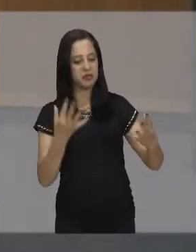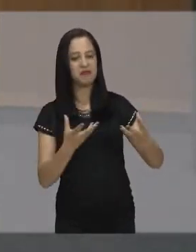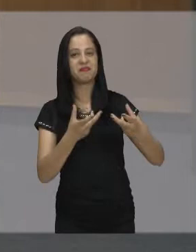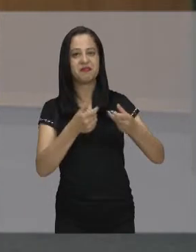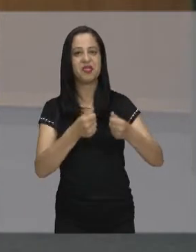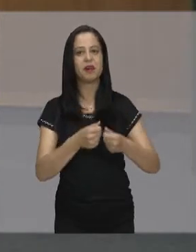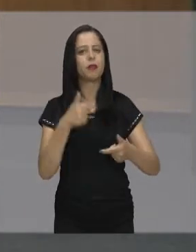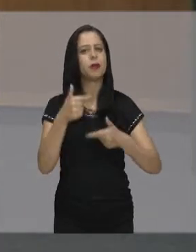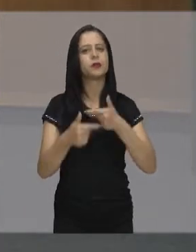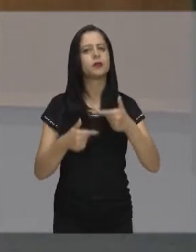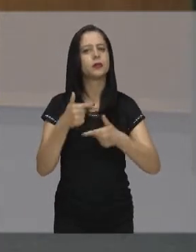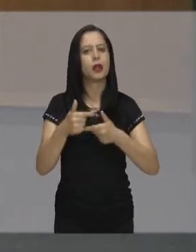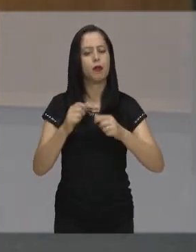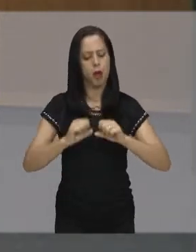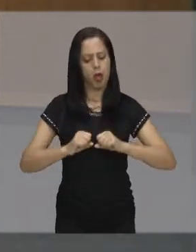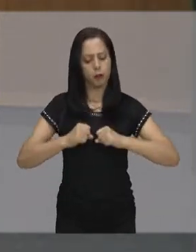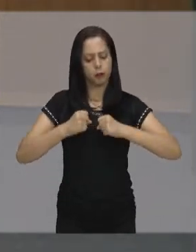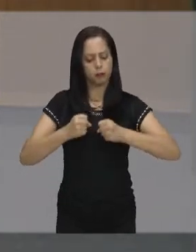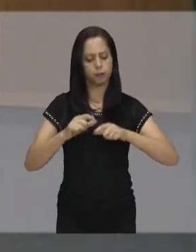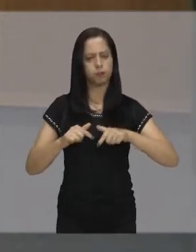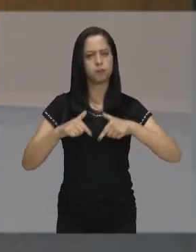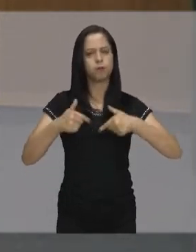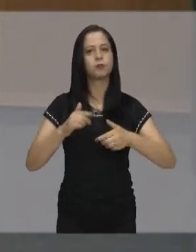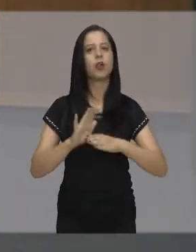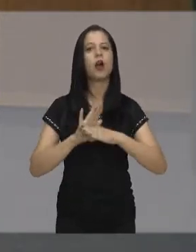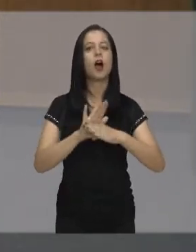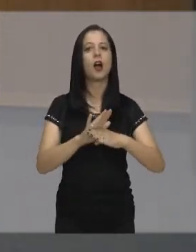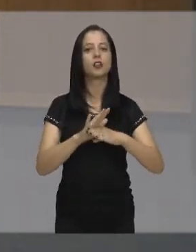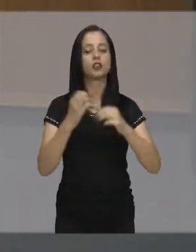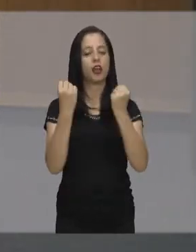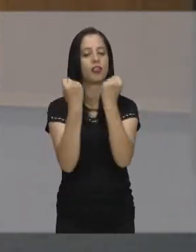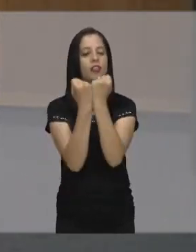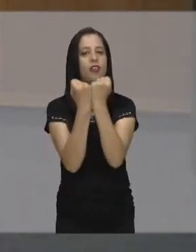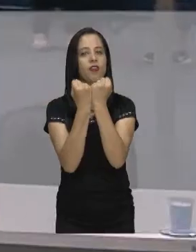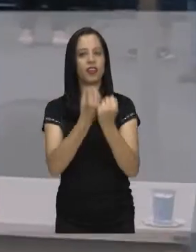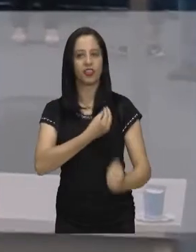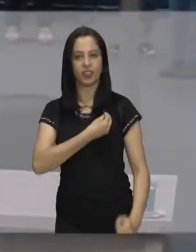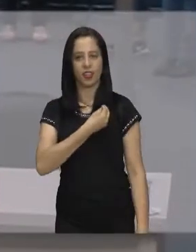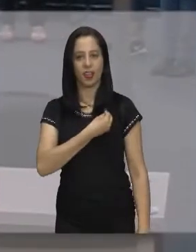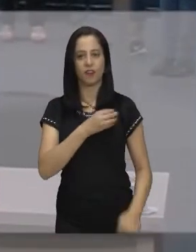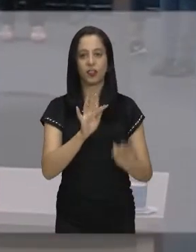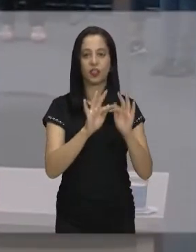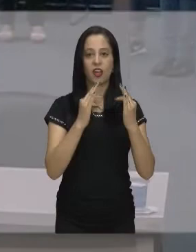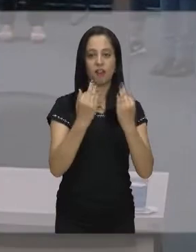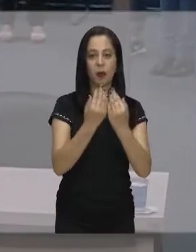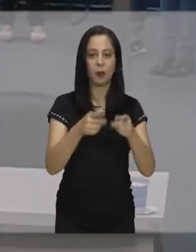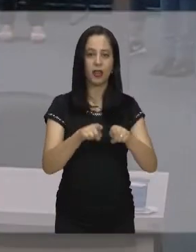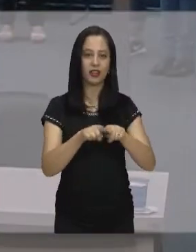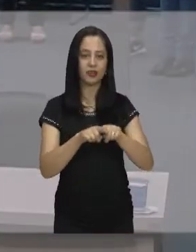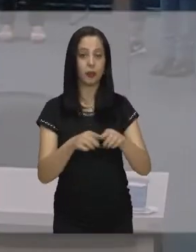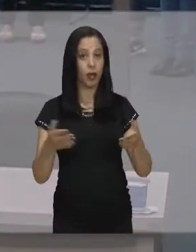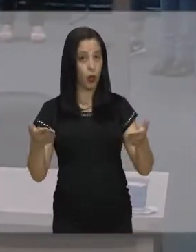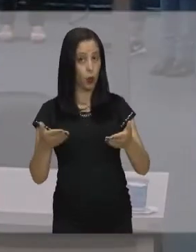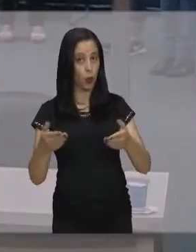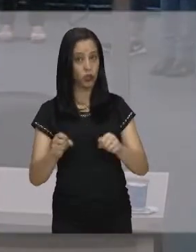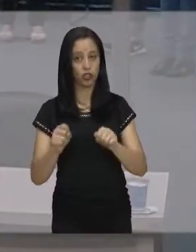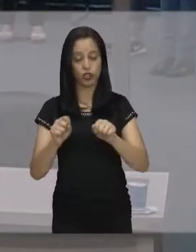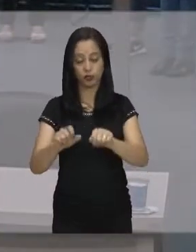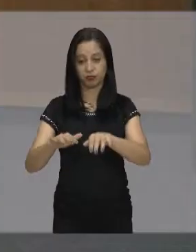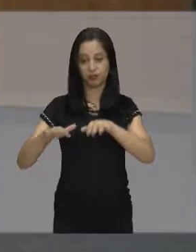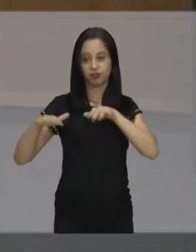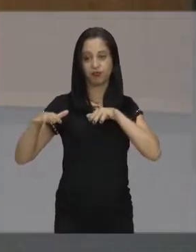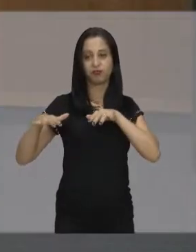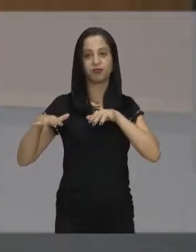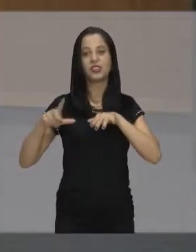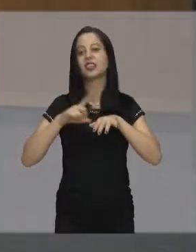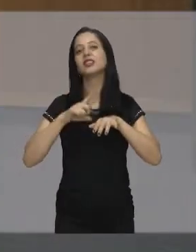que trabalham e dedicam muito em defesa da vida, em defesa da família. E hoje, nesse plenário, nós vamos